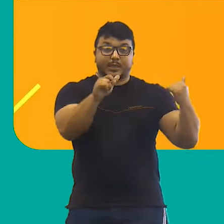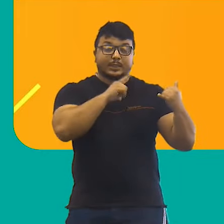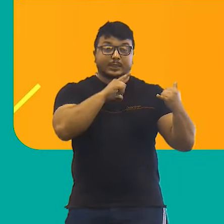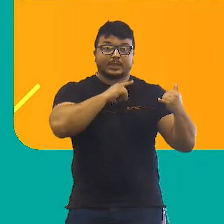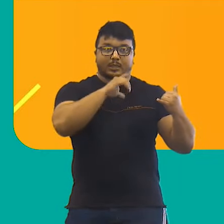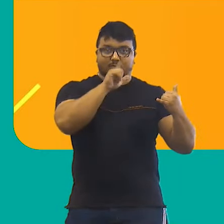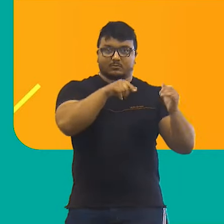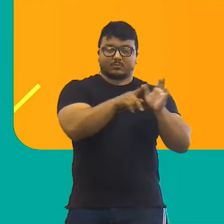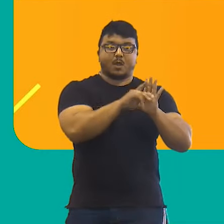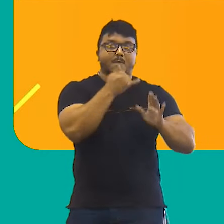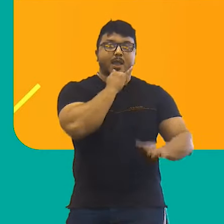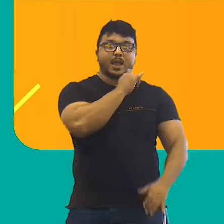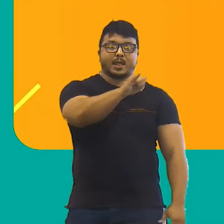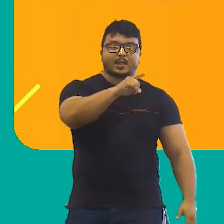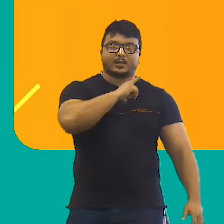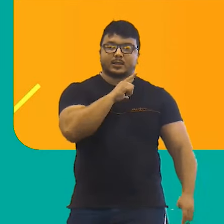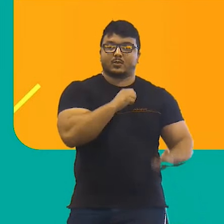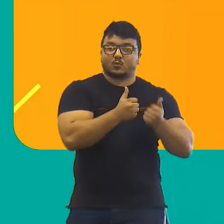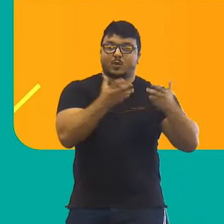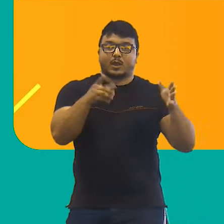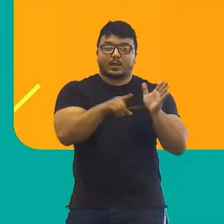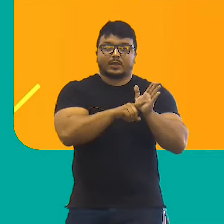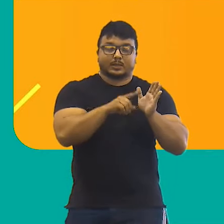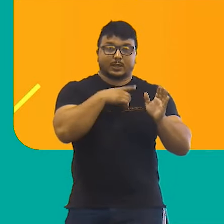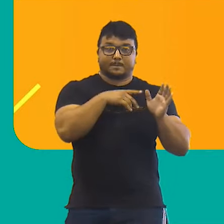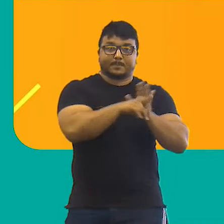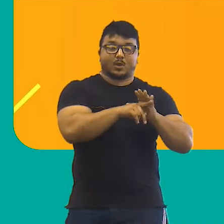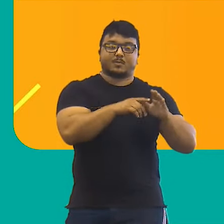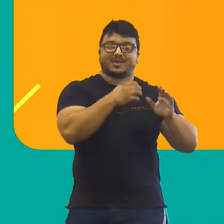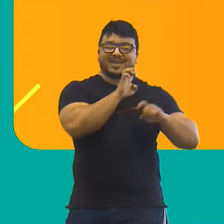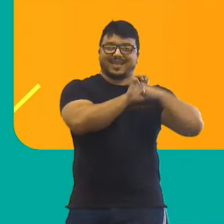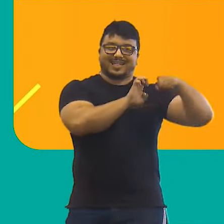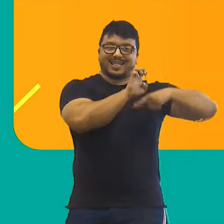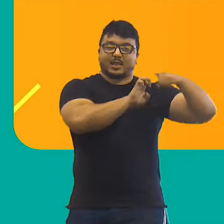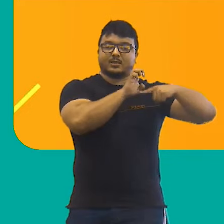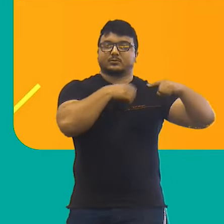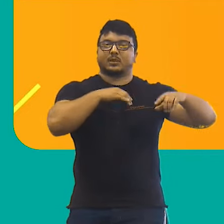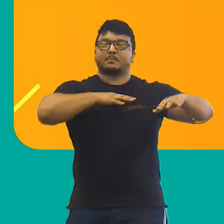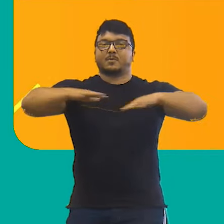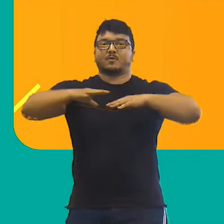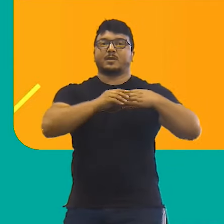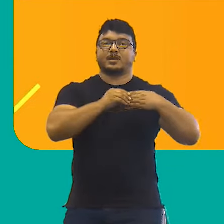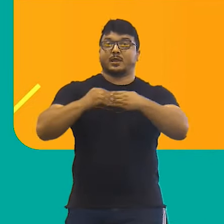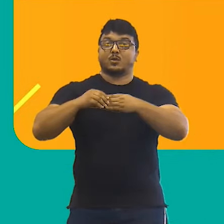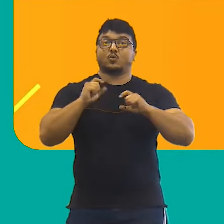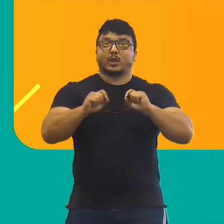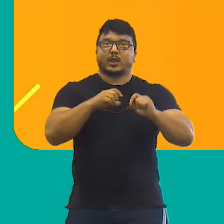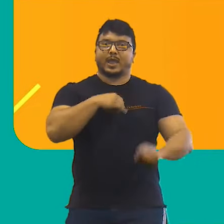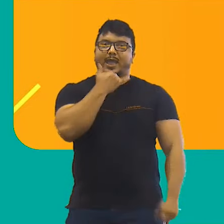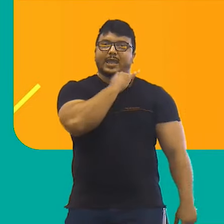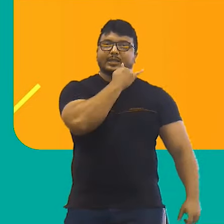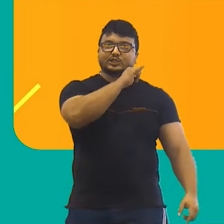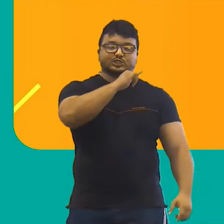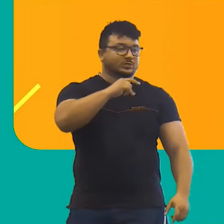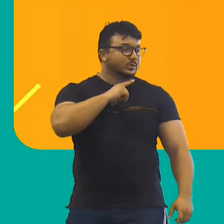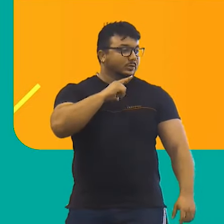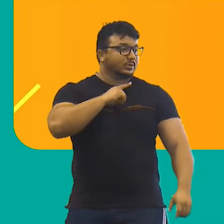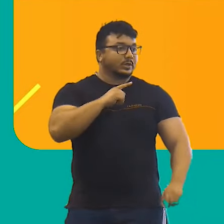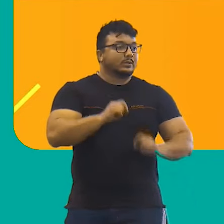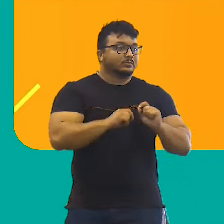corrente elétrica são as cargas elétricas em movimento transportando o quê? Energia. Então, quanto